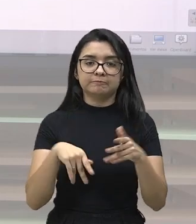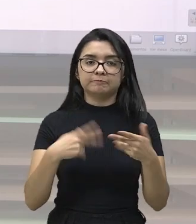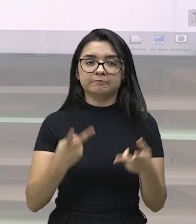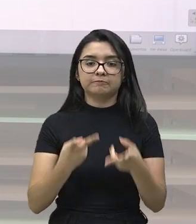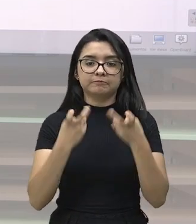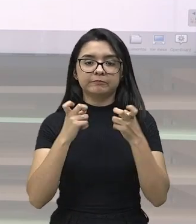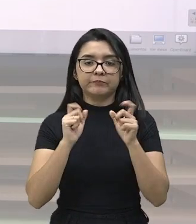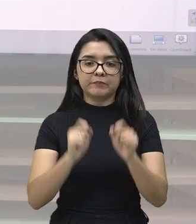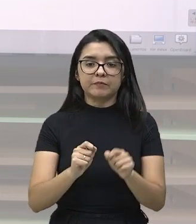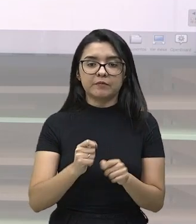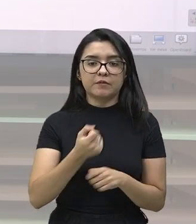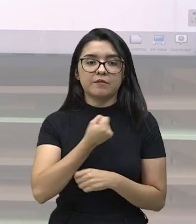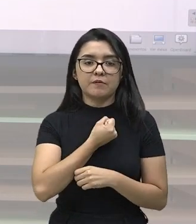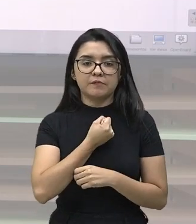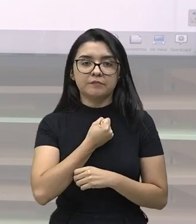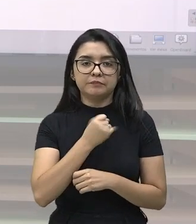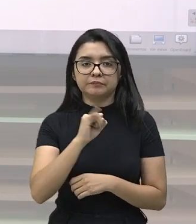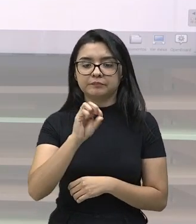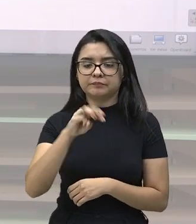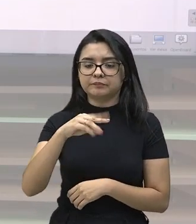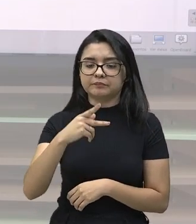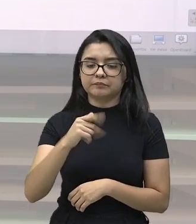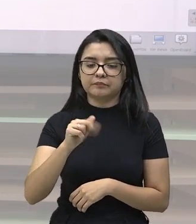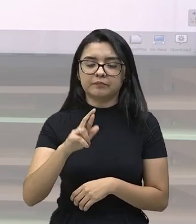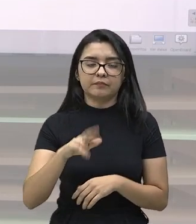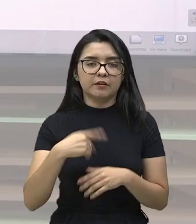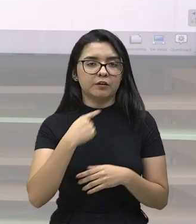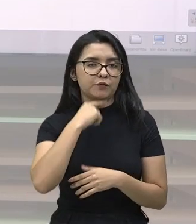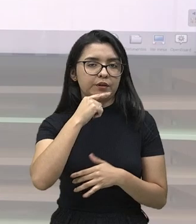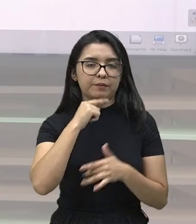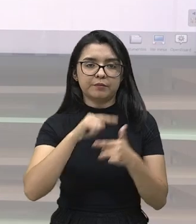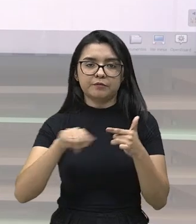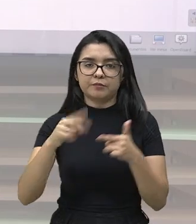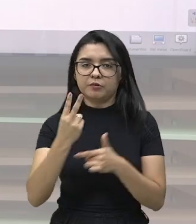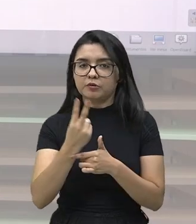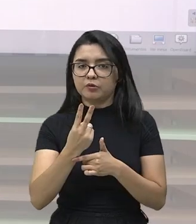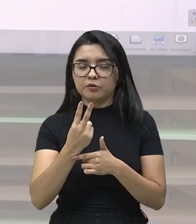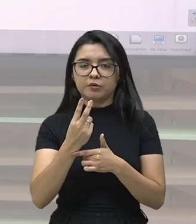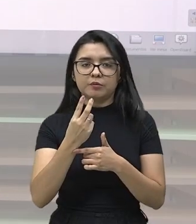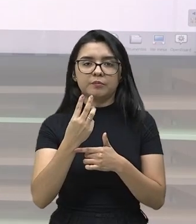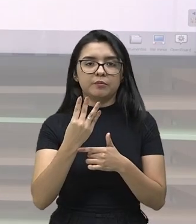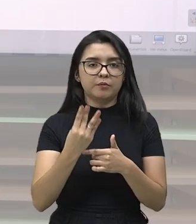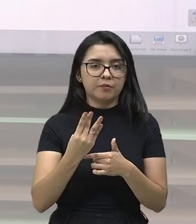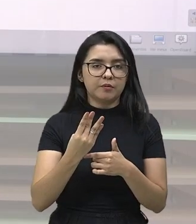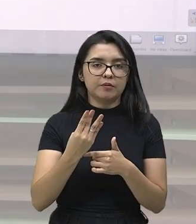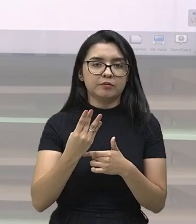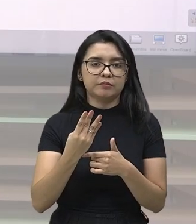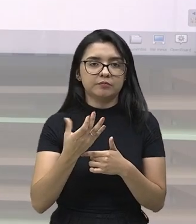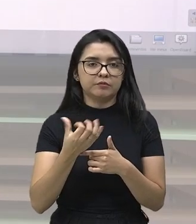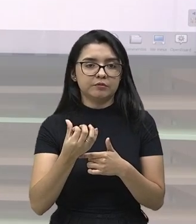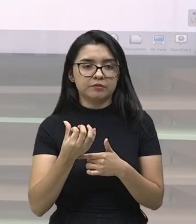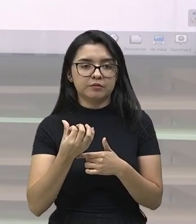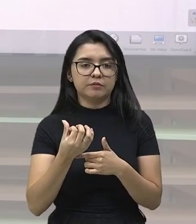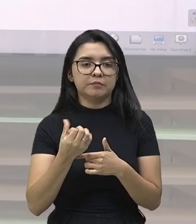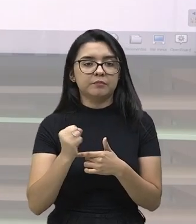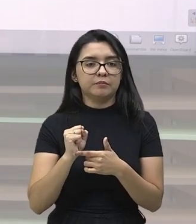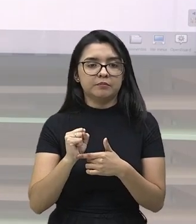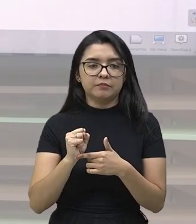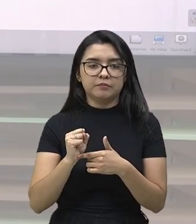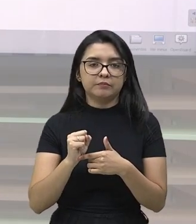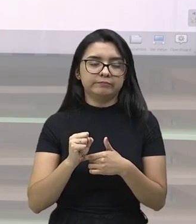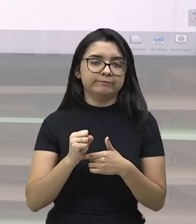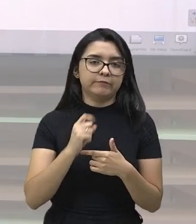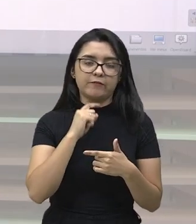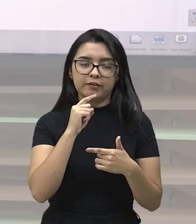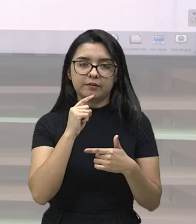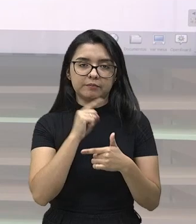valor ímpar, você já vê que ele não vai ser divisível nem por 2, nem por 4, nem por 6 e nem por